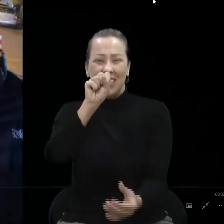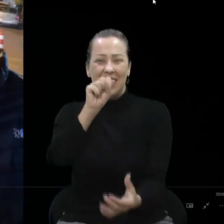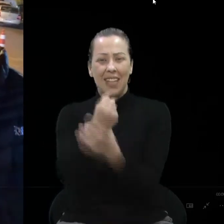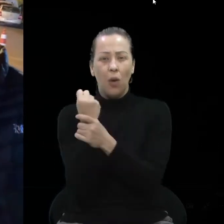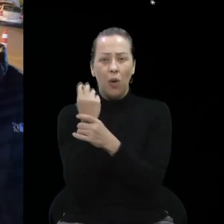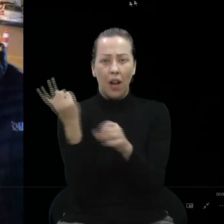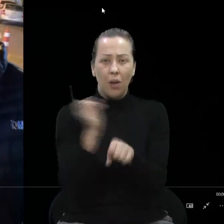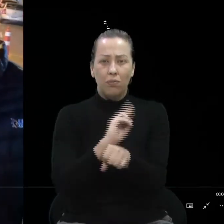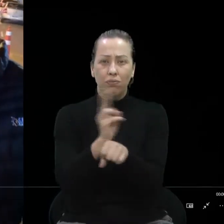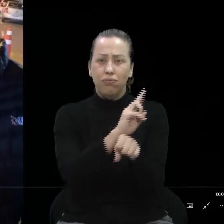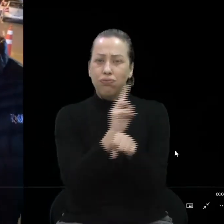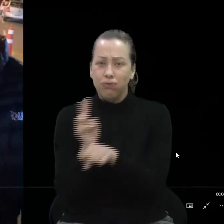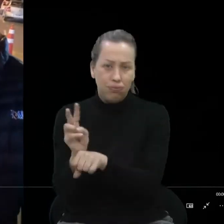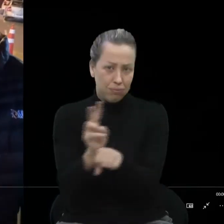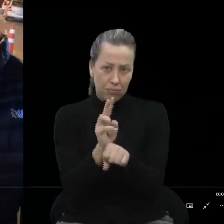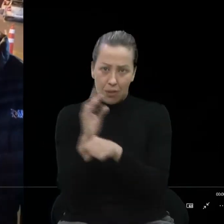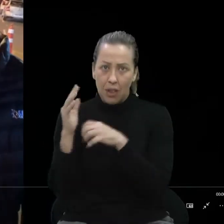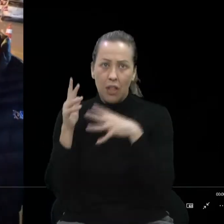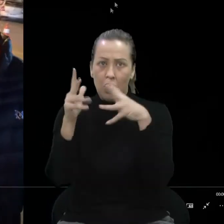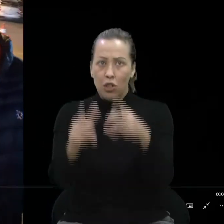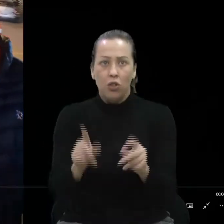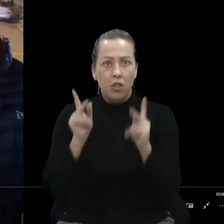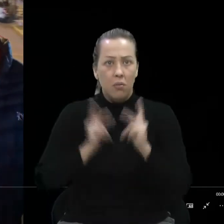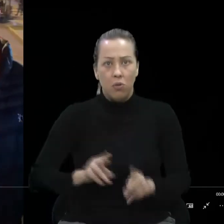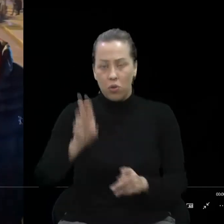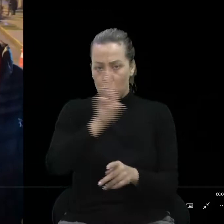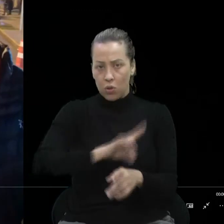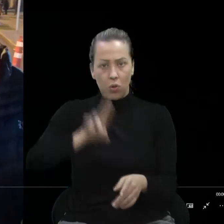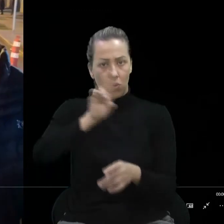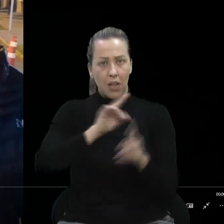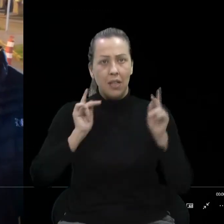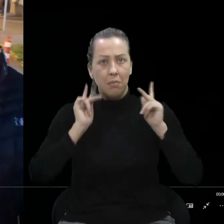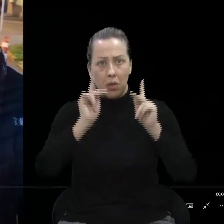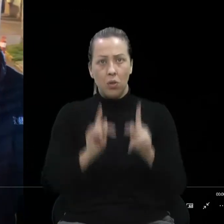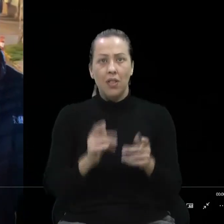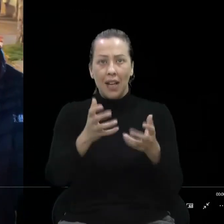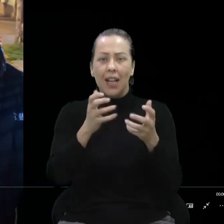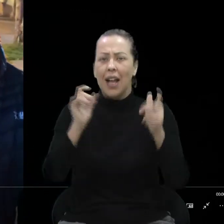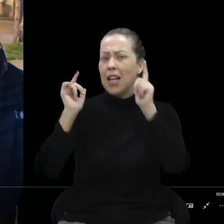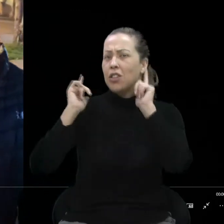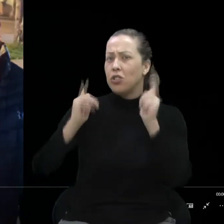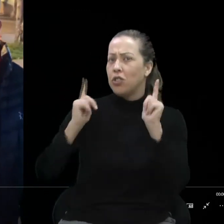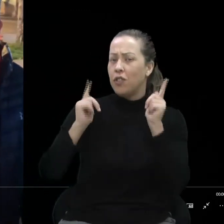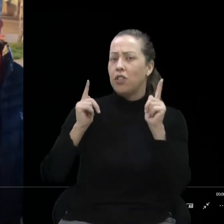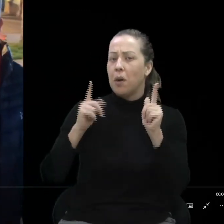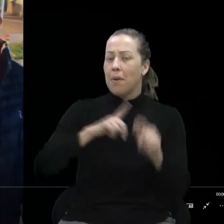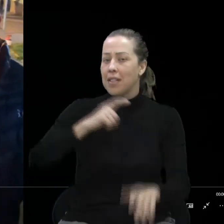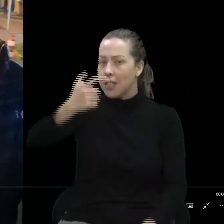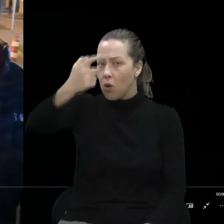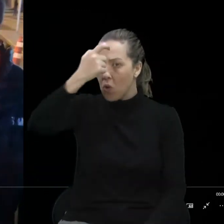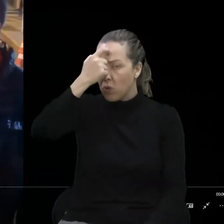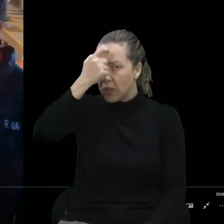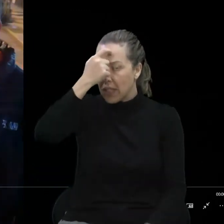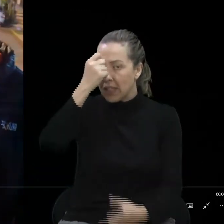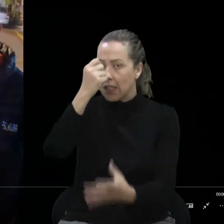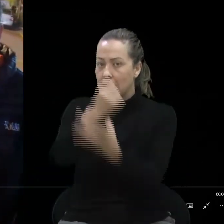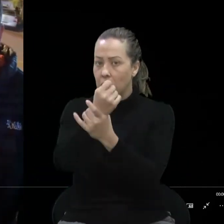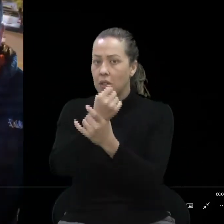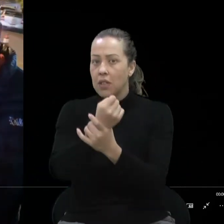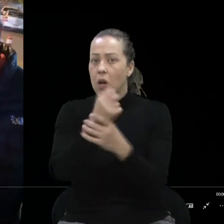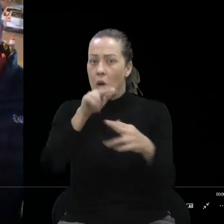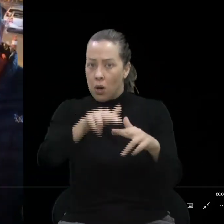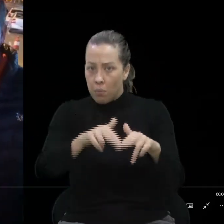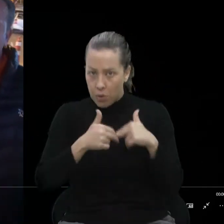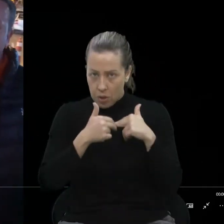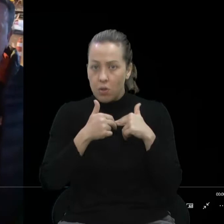para a segurança de todos os usuários, as pessoas que querem se divertir, mas com segurança. Então, pessoal, essa